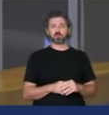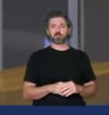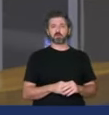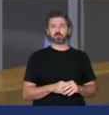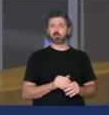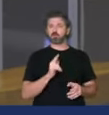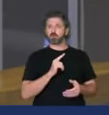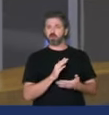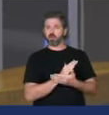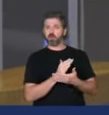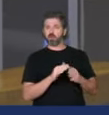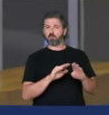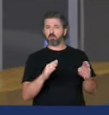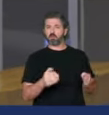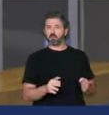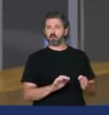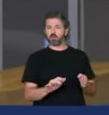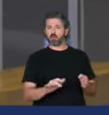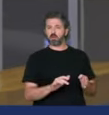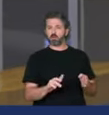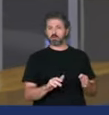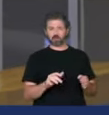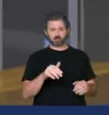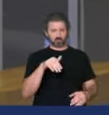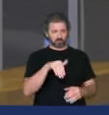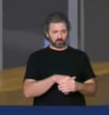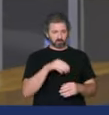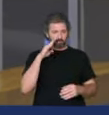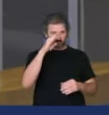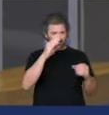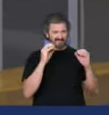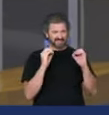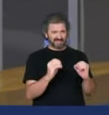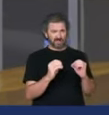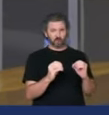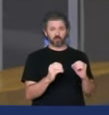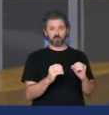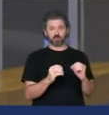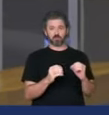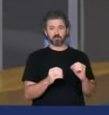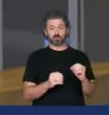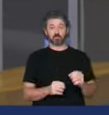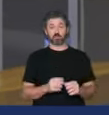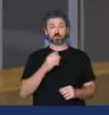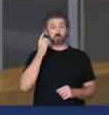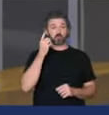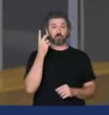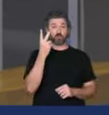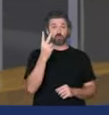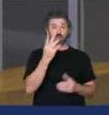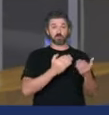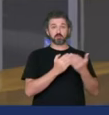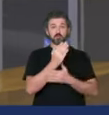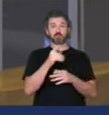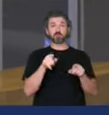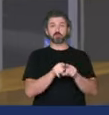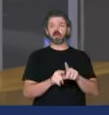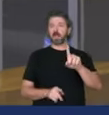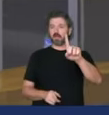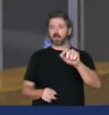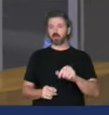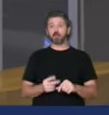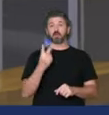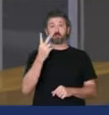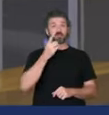algumas urnas que não havia votos para o presidente Bolsonaro. E dois deputados eleitos, e aliás, dois